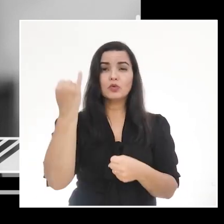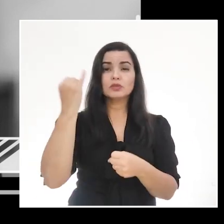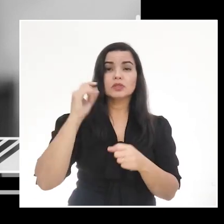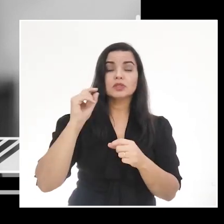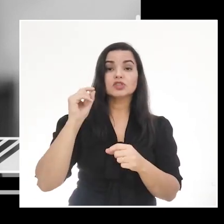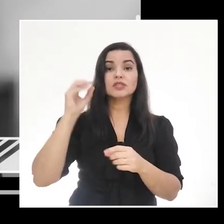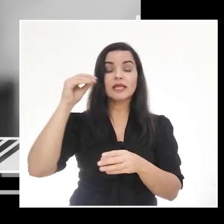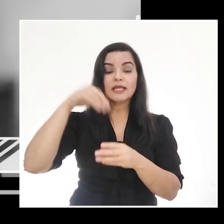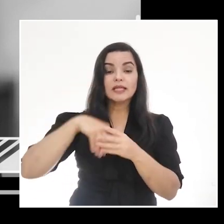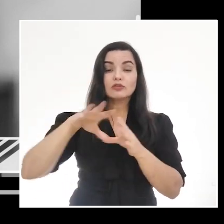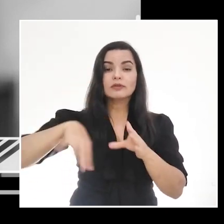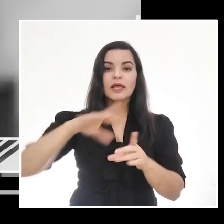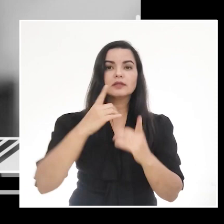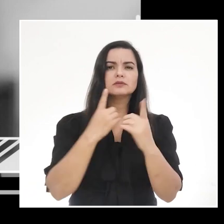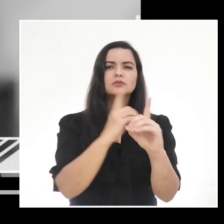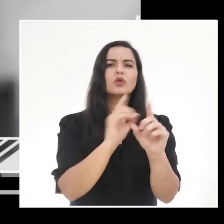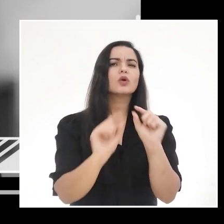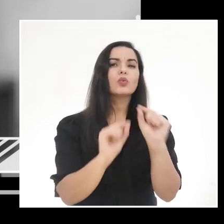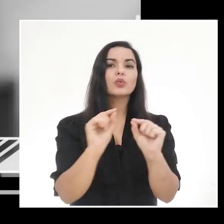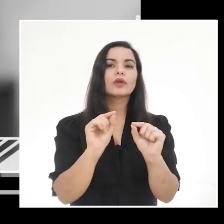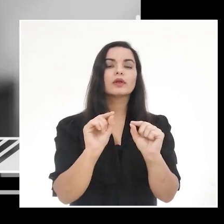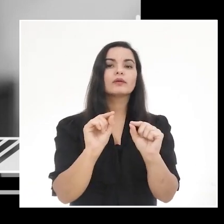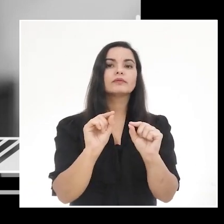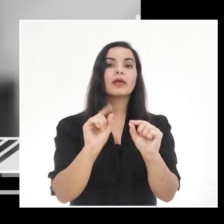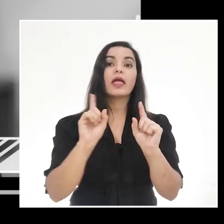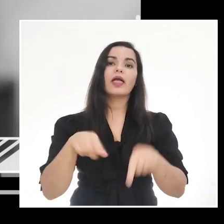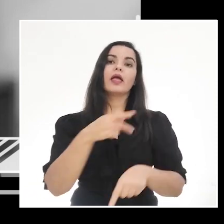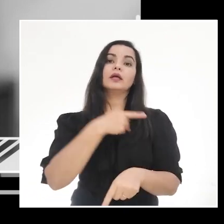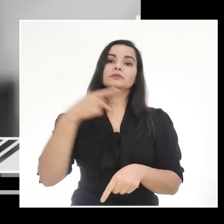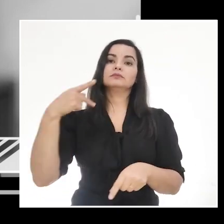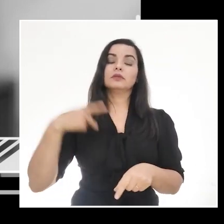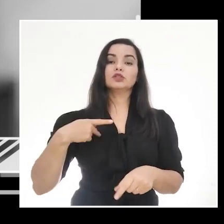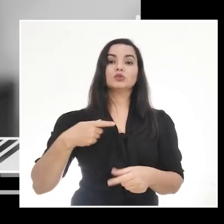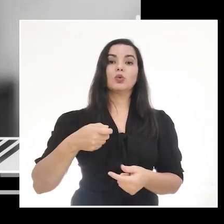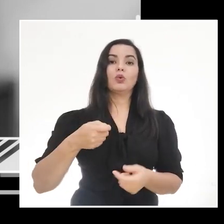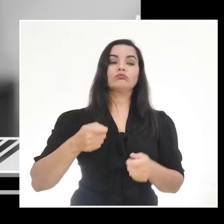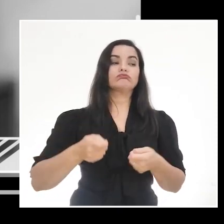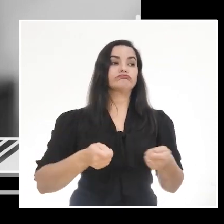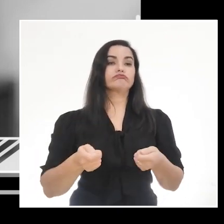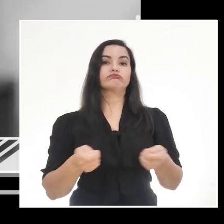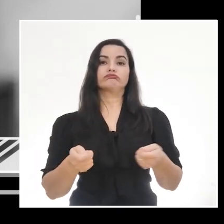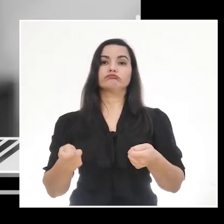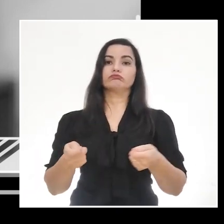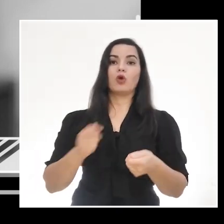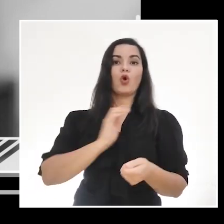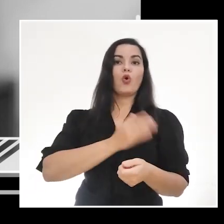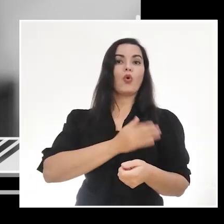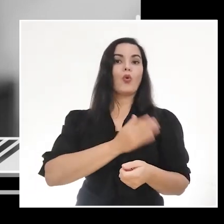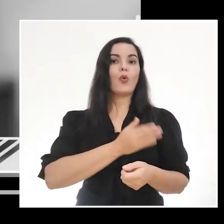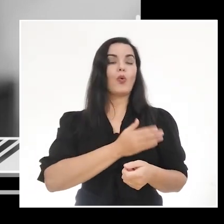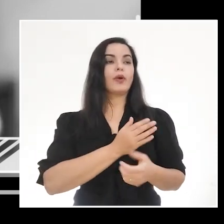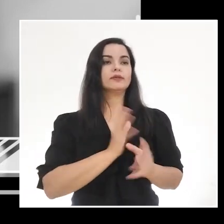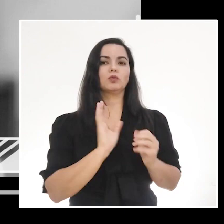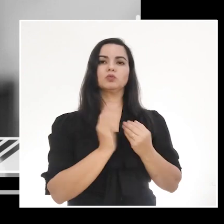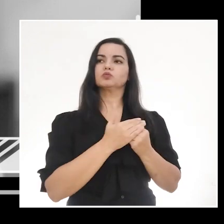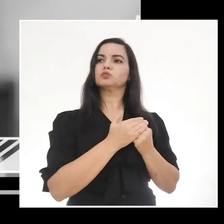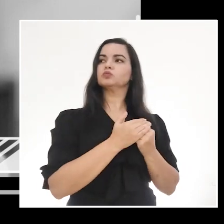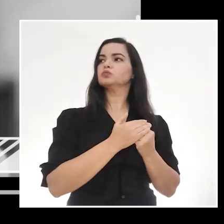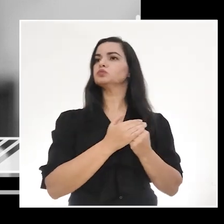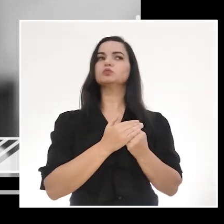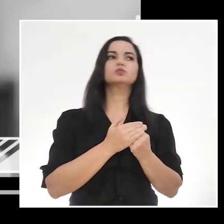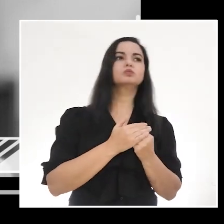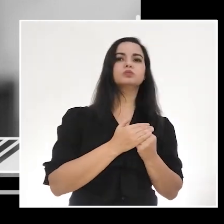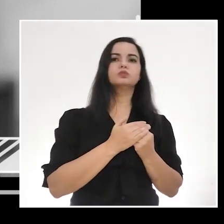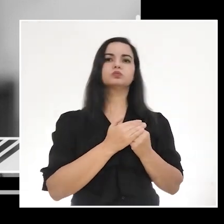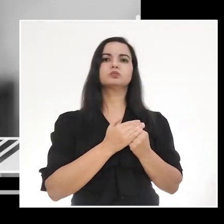construído e talvez a maior mentira que precisa ser quebrada no discipulado é a própria resistência do